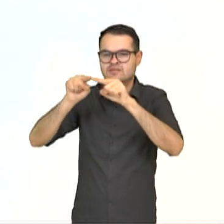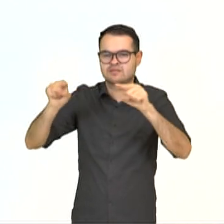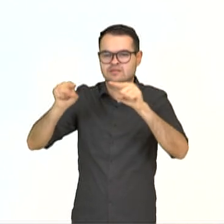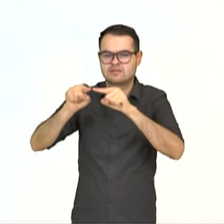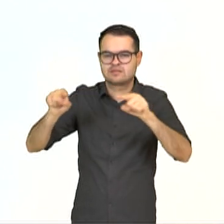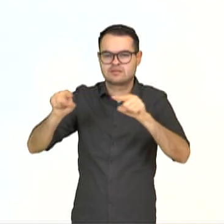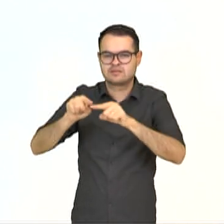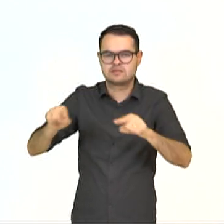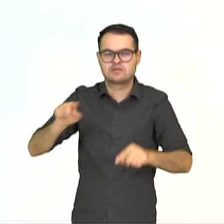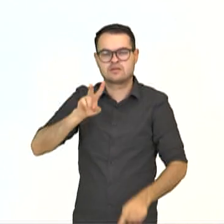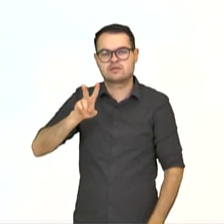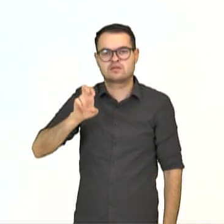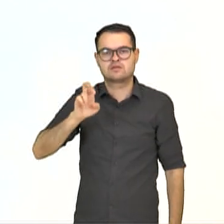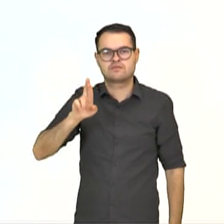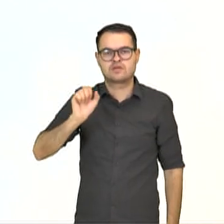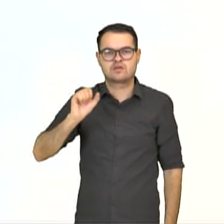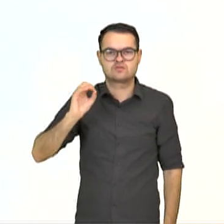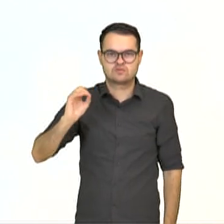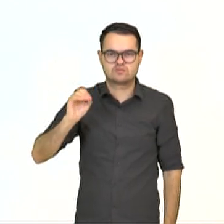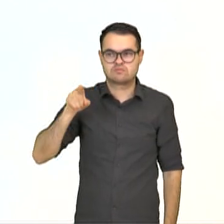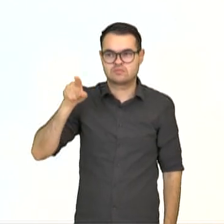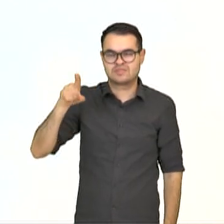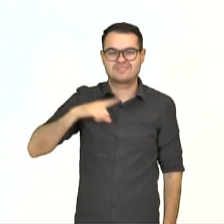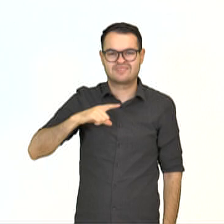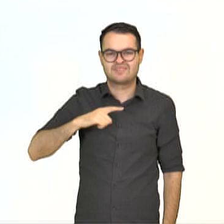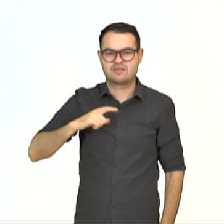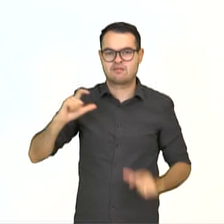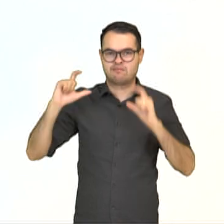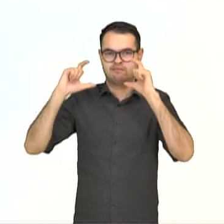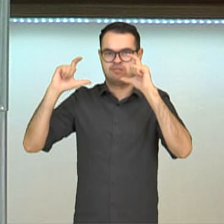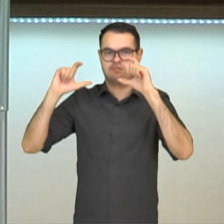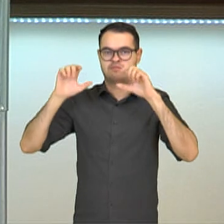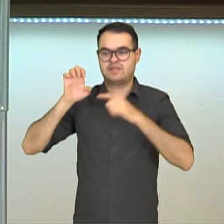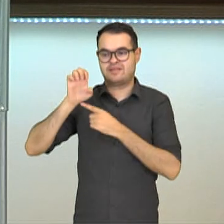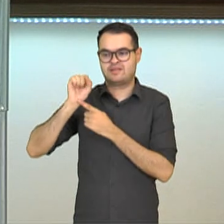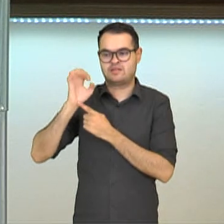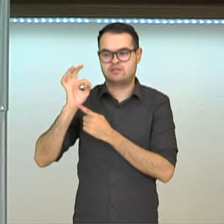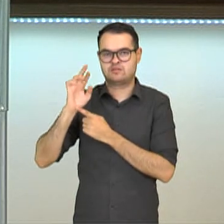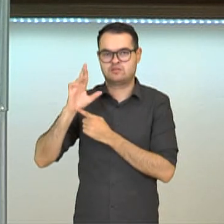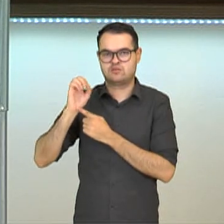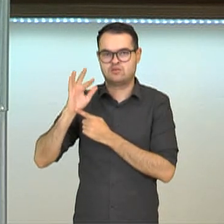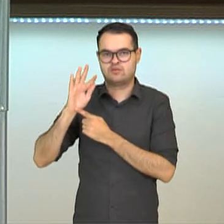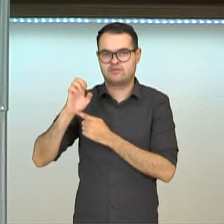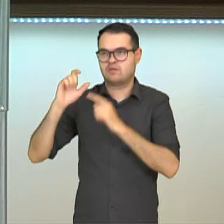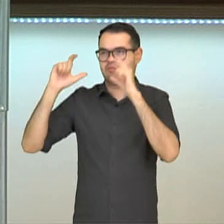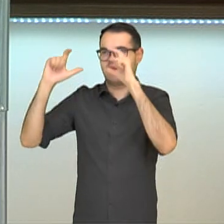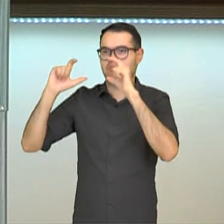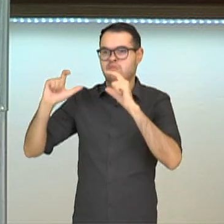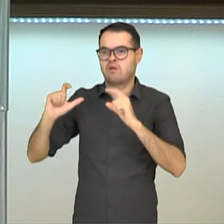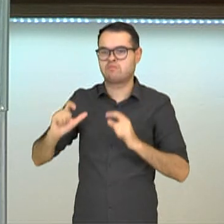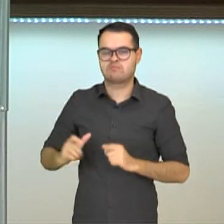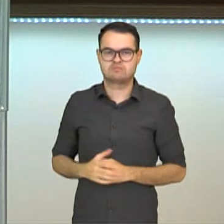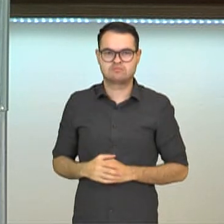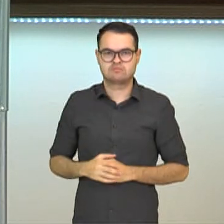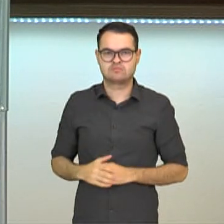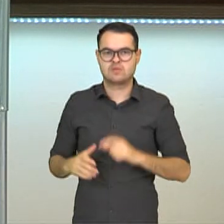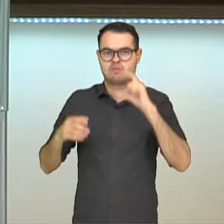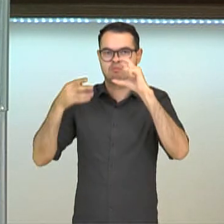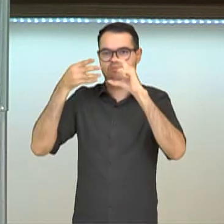do poema é um verso. Ele também tem estrofes, que são conjuntos de versos. Às vezes nós